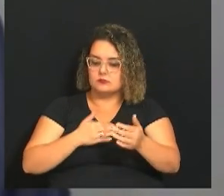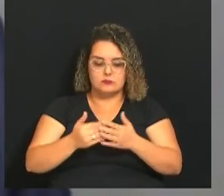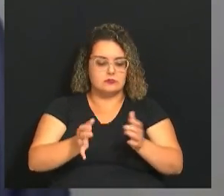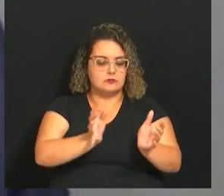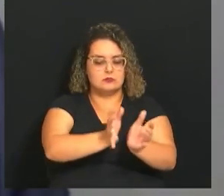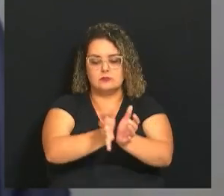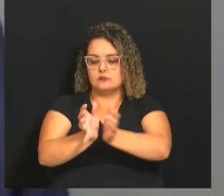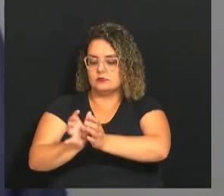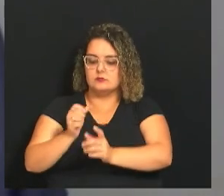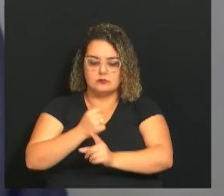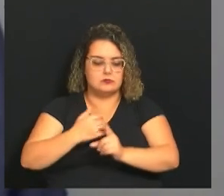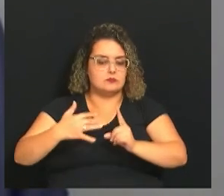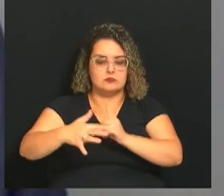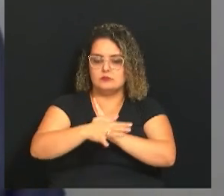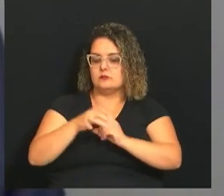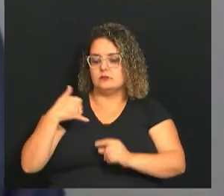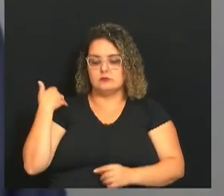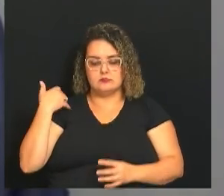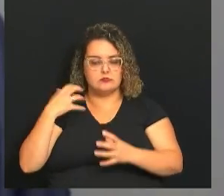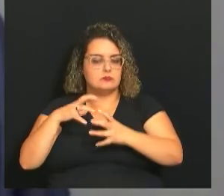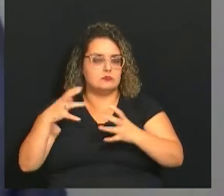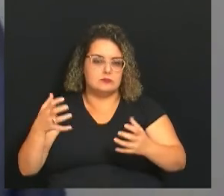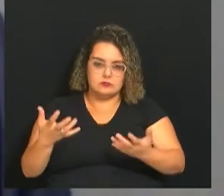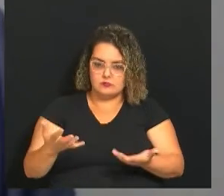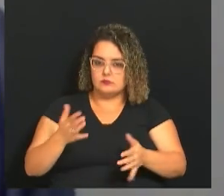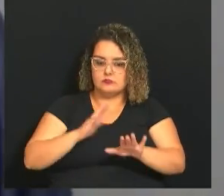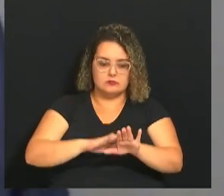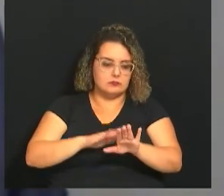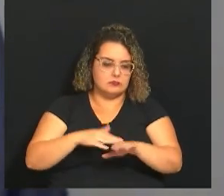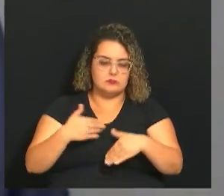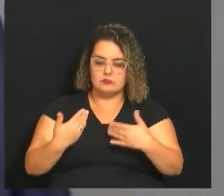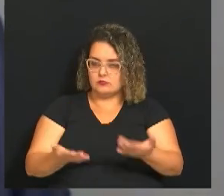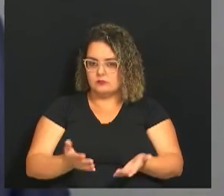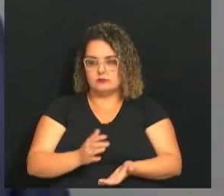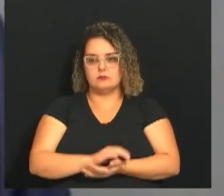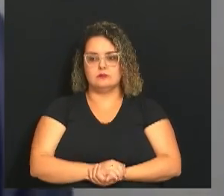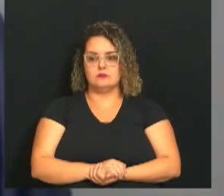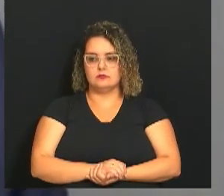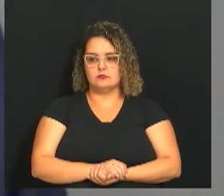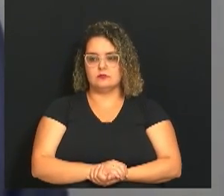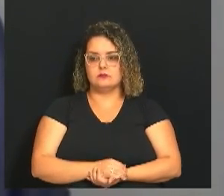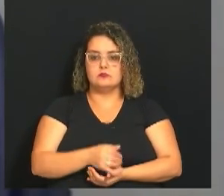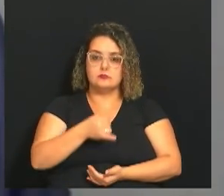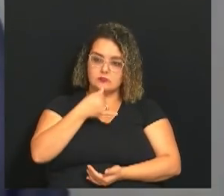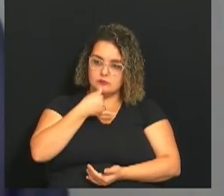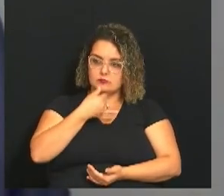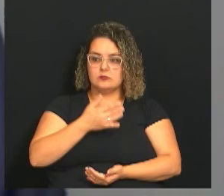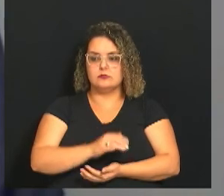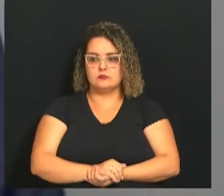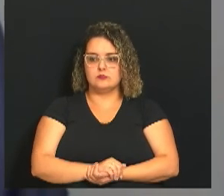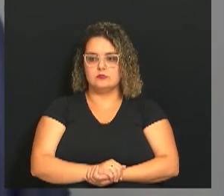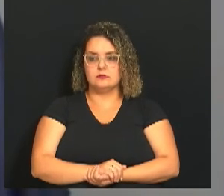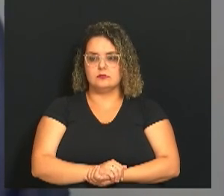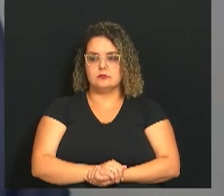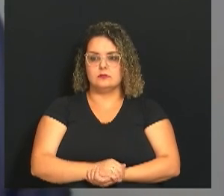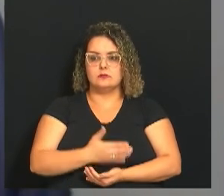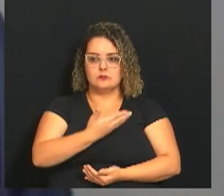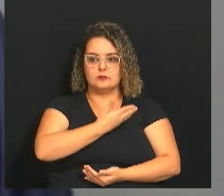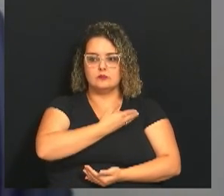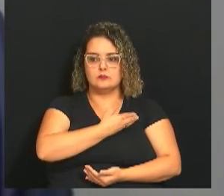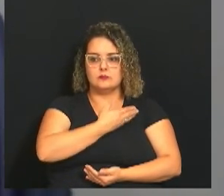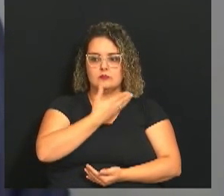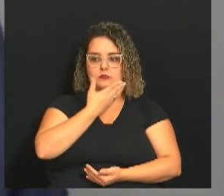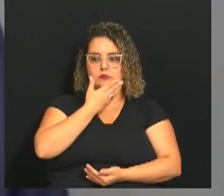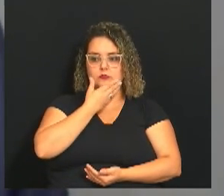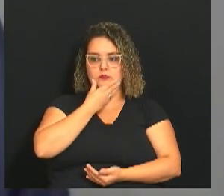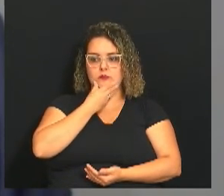qualquer esfera, de qualquer atuação. Eu tive, infelizmente, um colega, amigo do meu pai, que